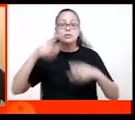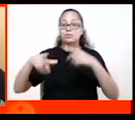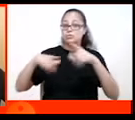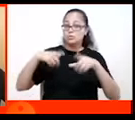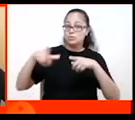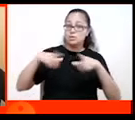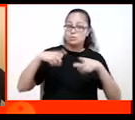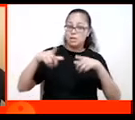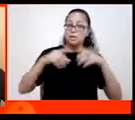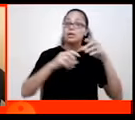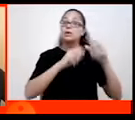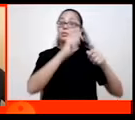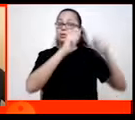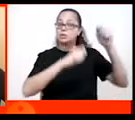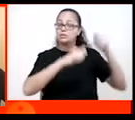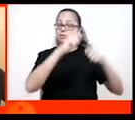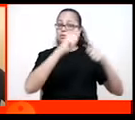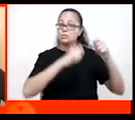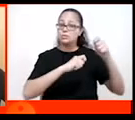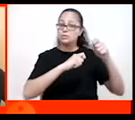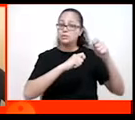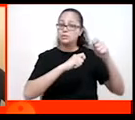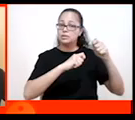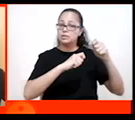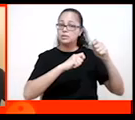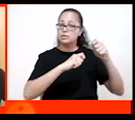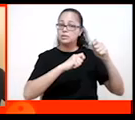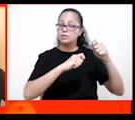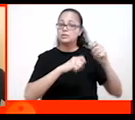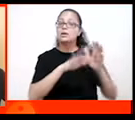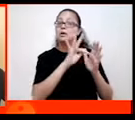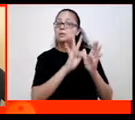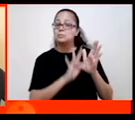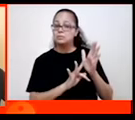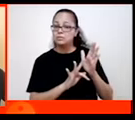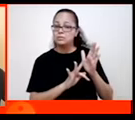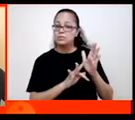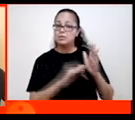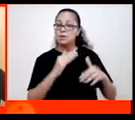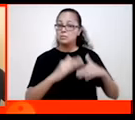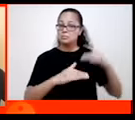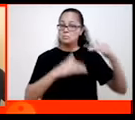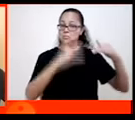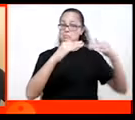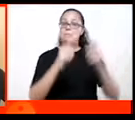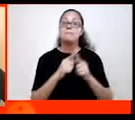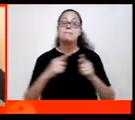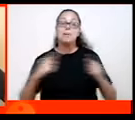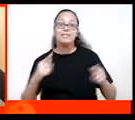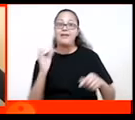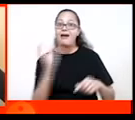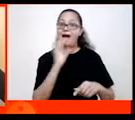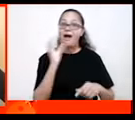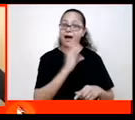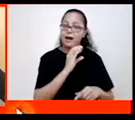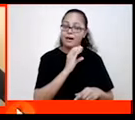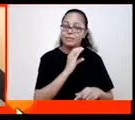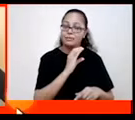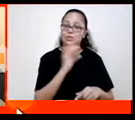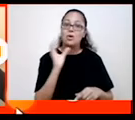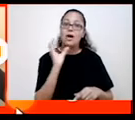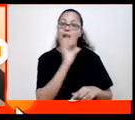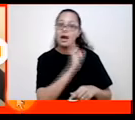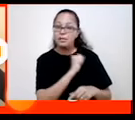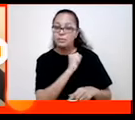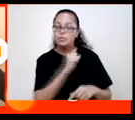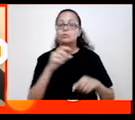dos trabalhadores nas indústrias, uma teoria que tinha por objetivo acelerar o processo produtivo, né? Tornar mais rápido, né? Tornar